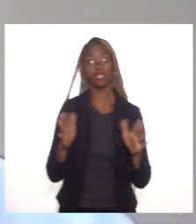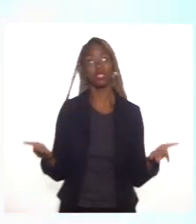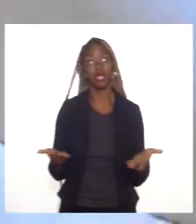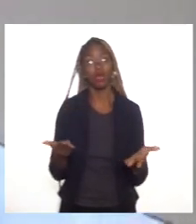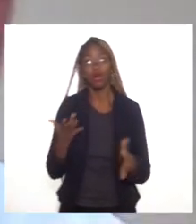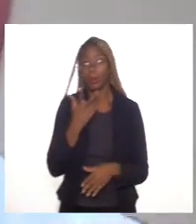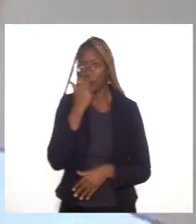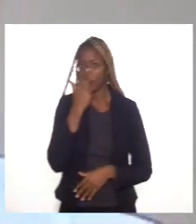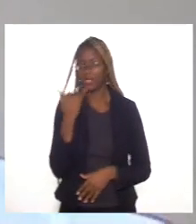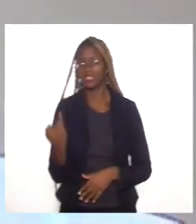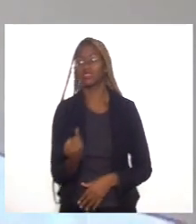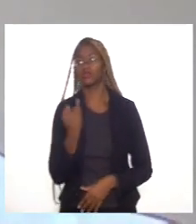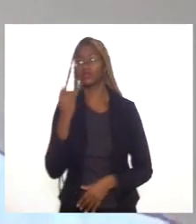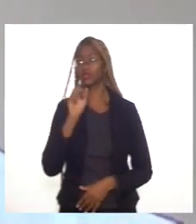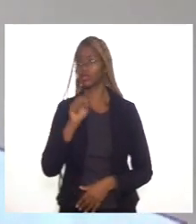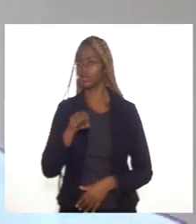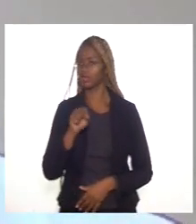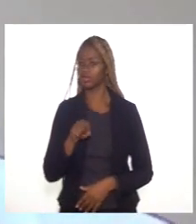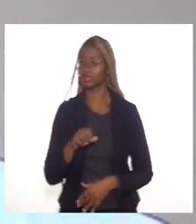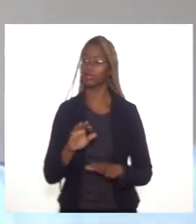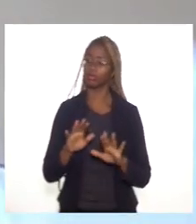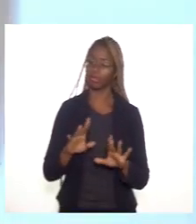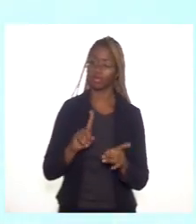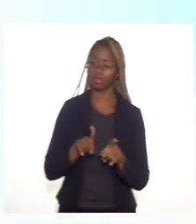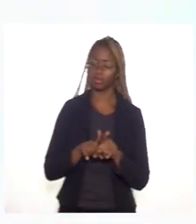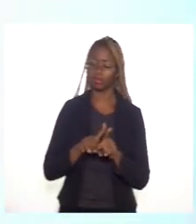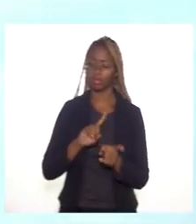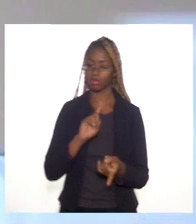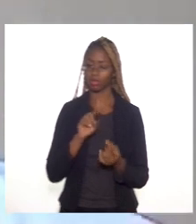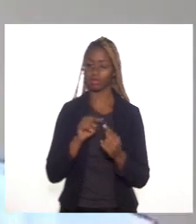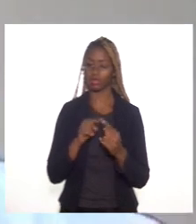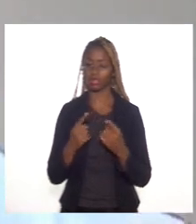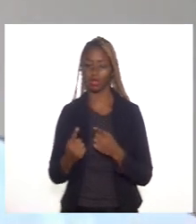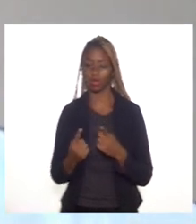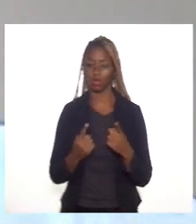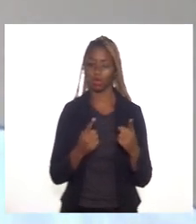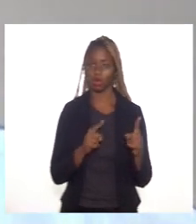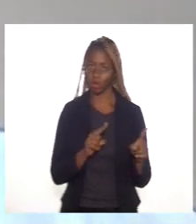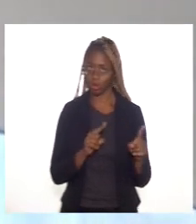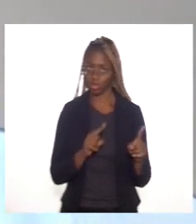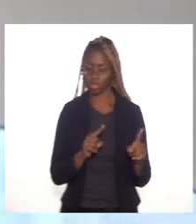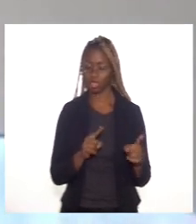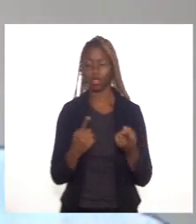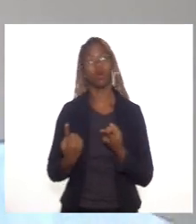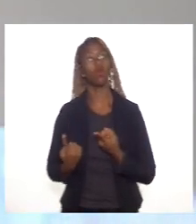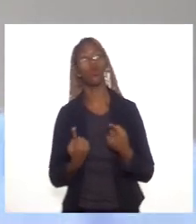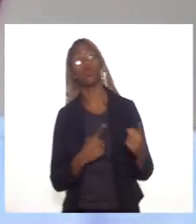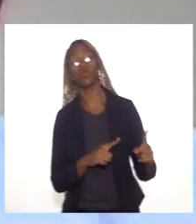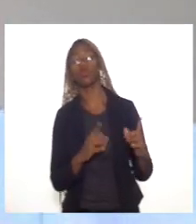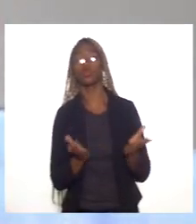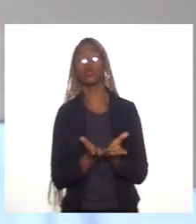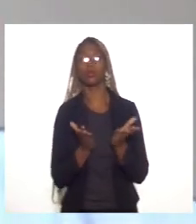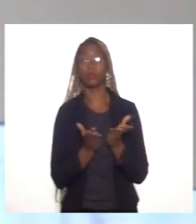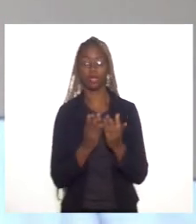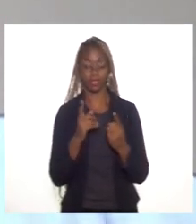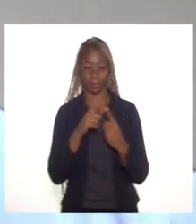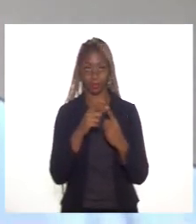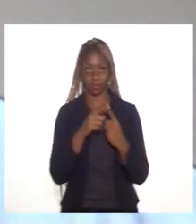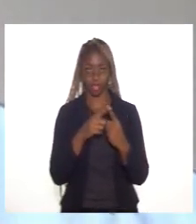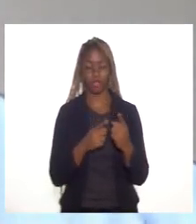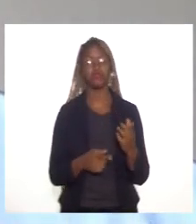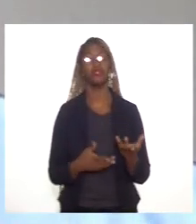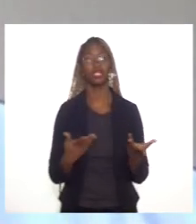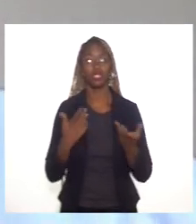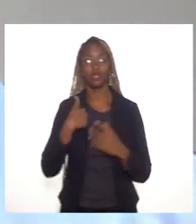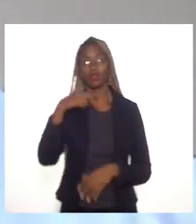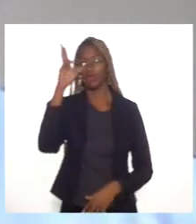importante. Ainda em relação ao enfrentamento à pandemia, à pobreza, que é o primeiro eixo, eu quero lembrar, e